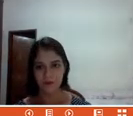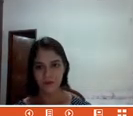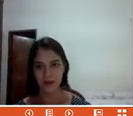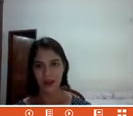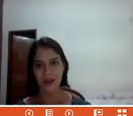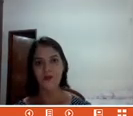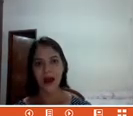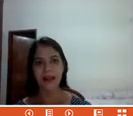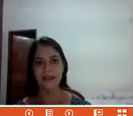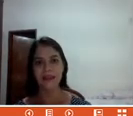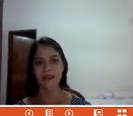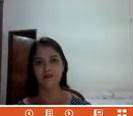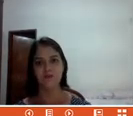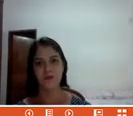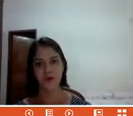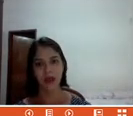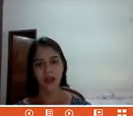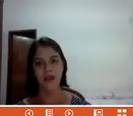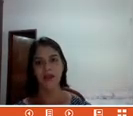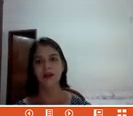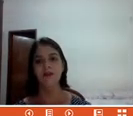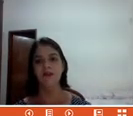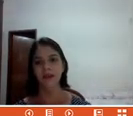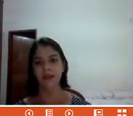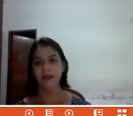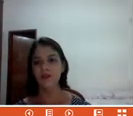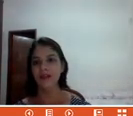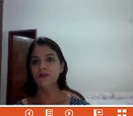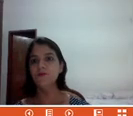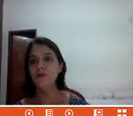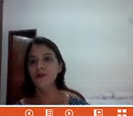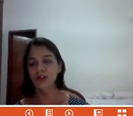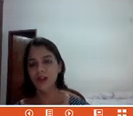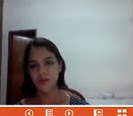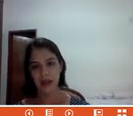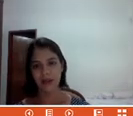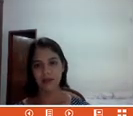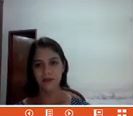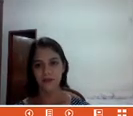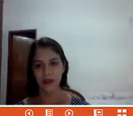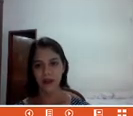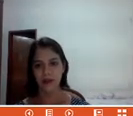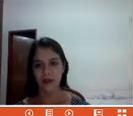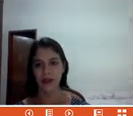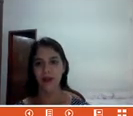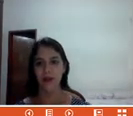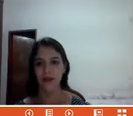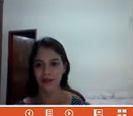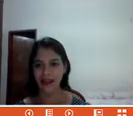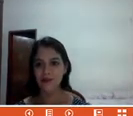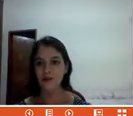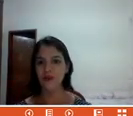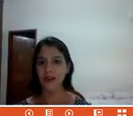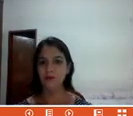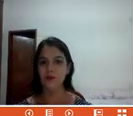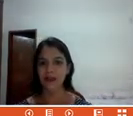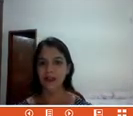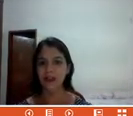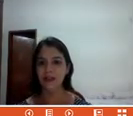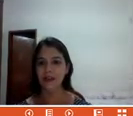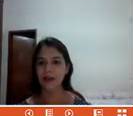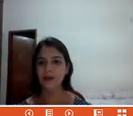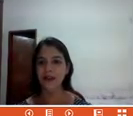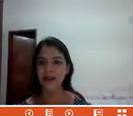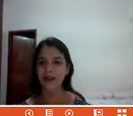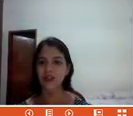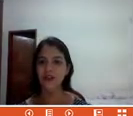movimentos iguais, porém você está usando o ponto de articulação diferente. Entende como isso é importante